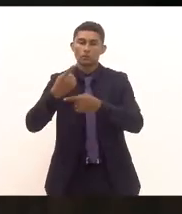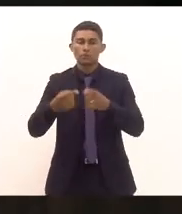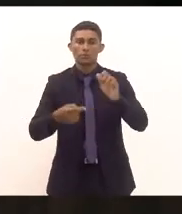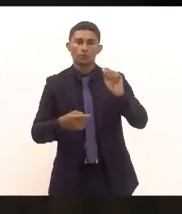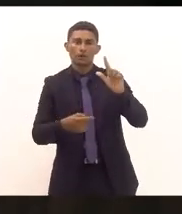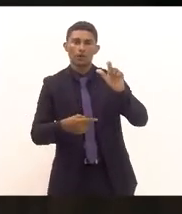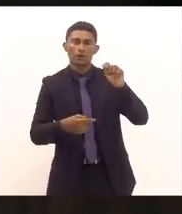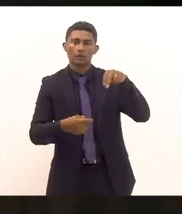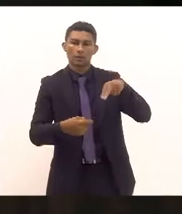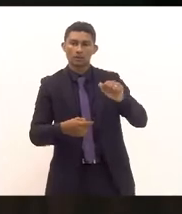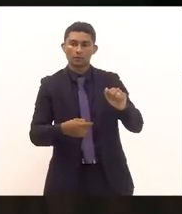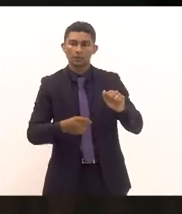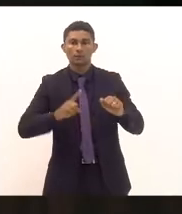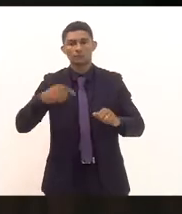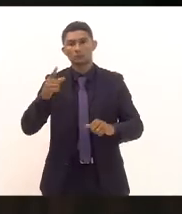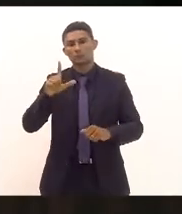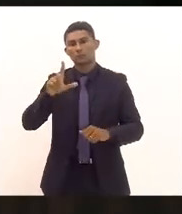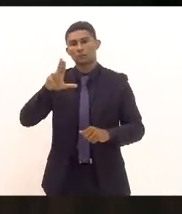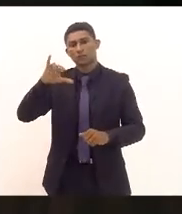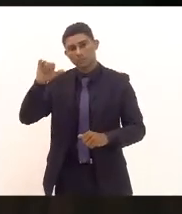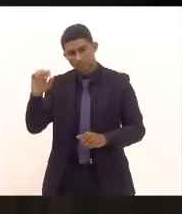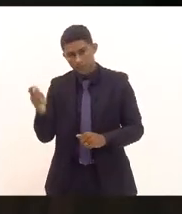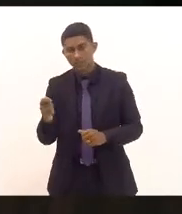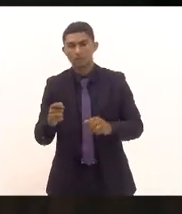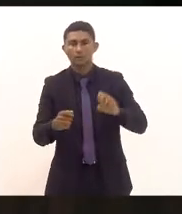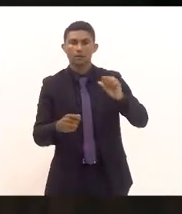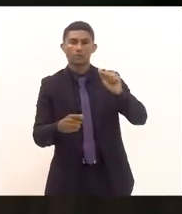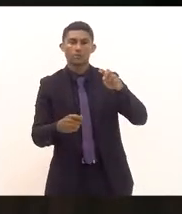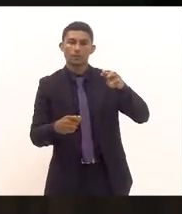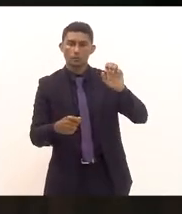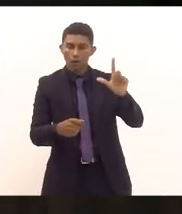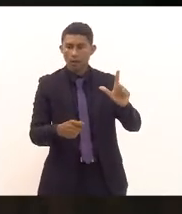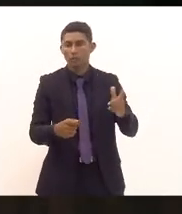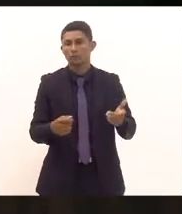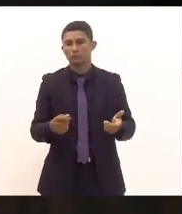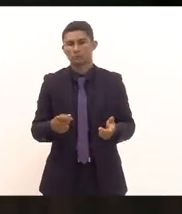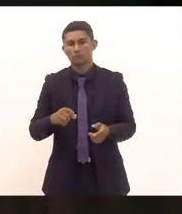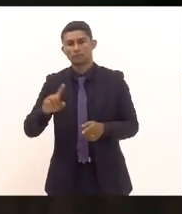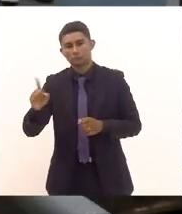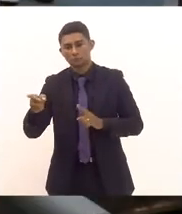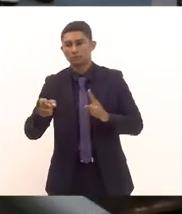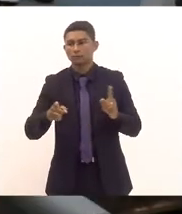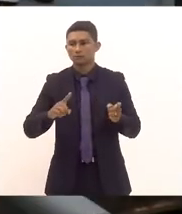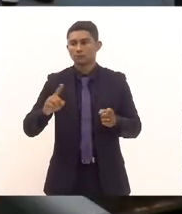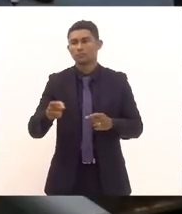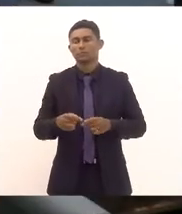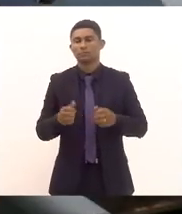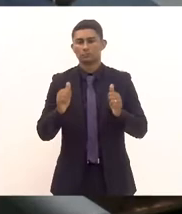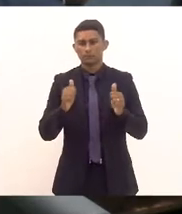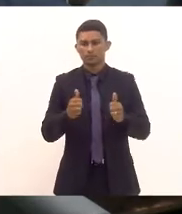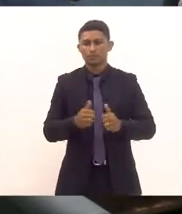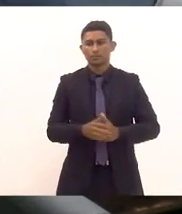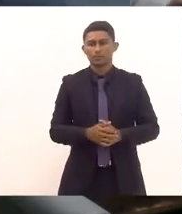aí Lucinha Samuel vamos fazendo e bota um um